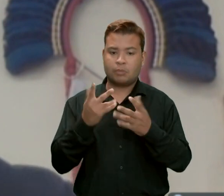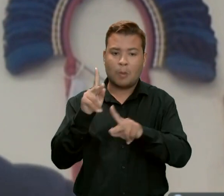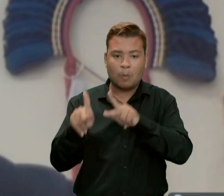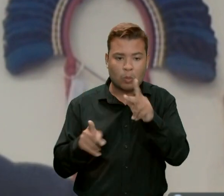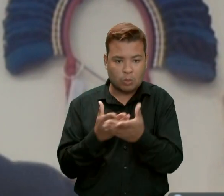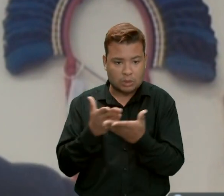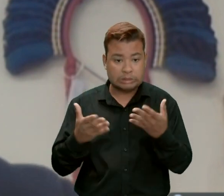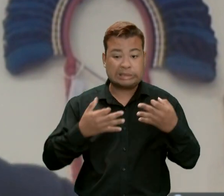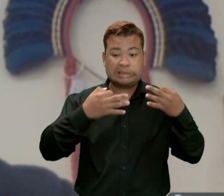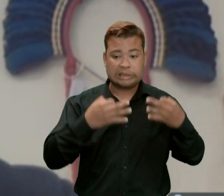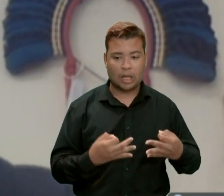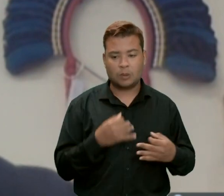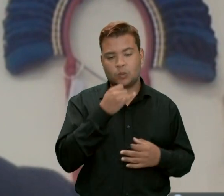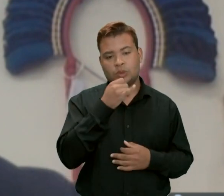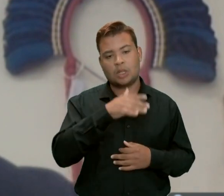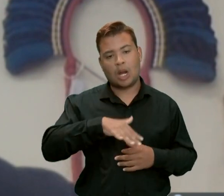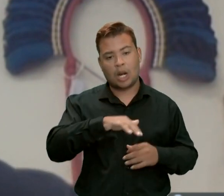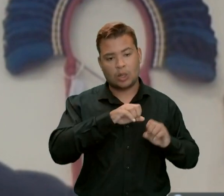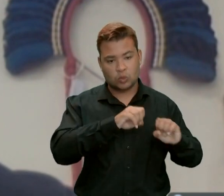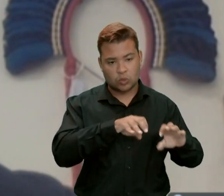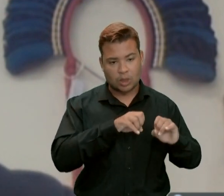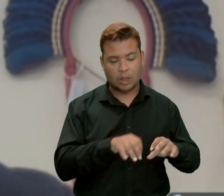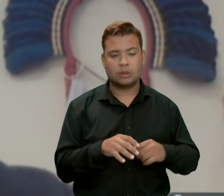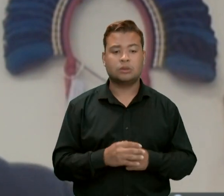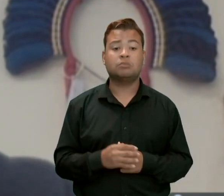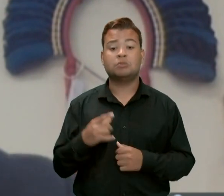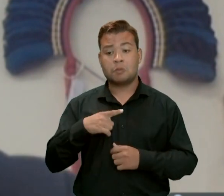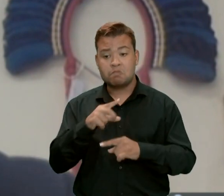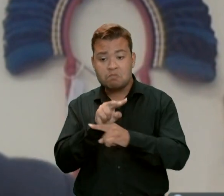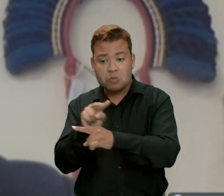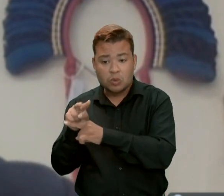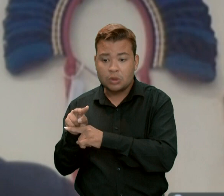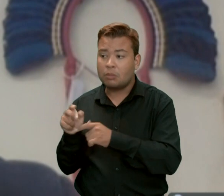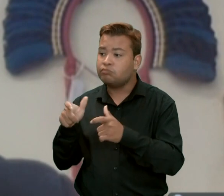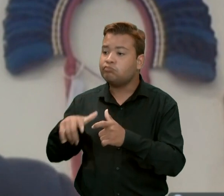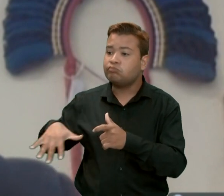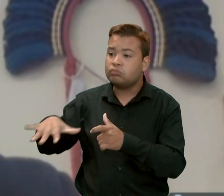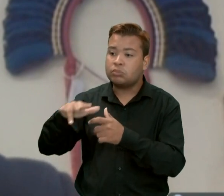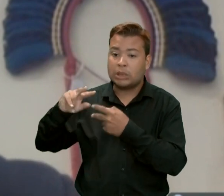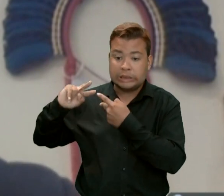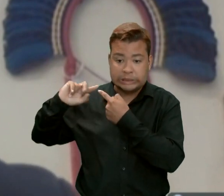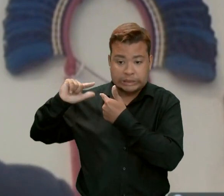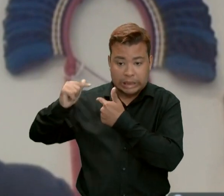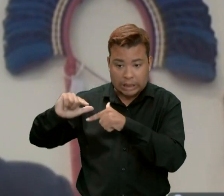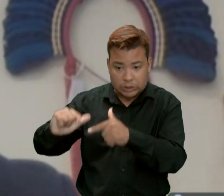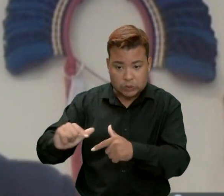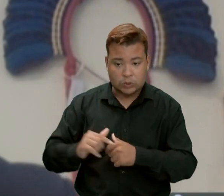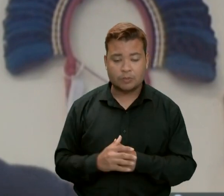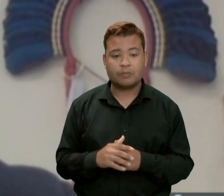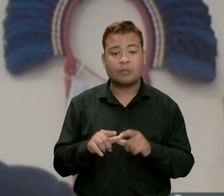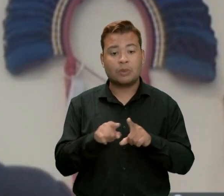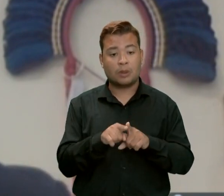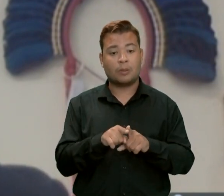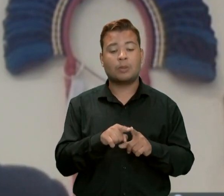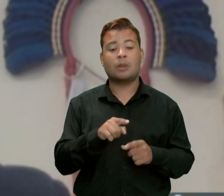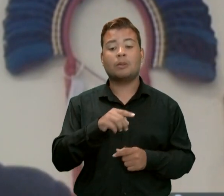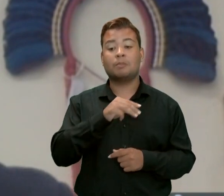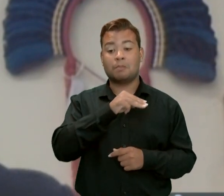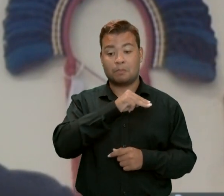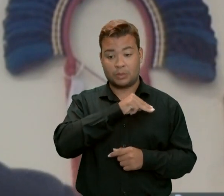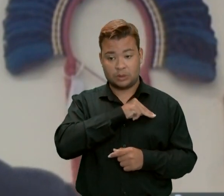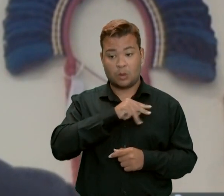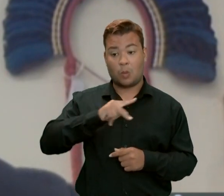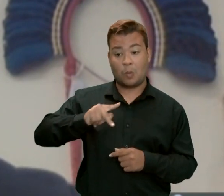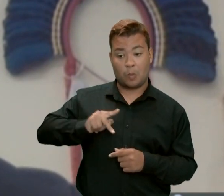educação, proteção dos territórios tradicionais. E o Ministério Público Federal, instituição da qual eu faço